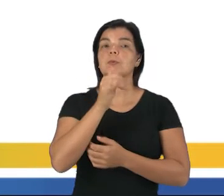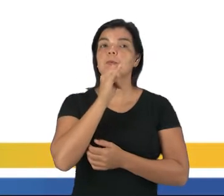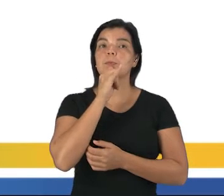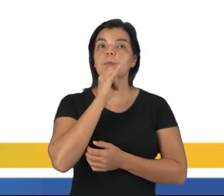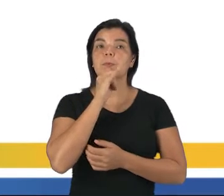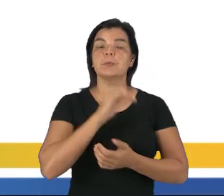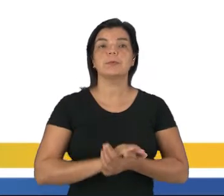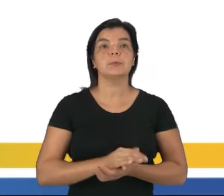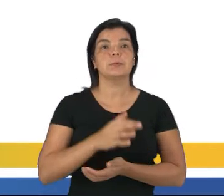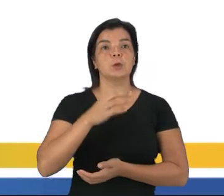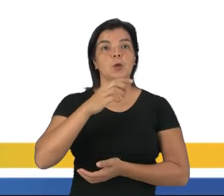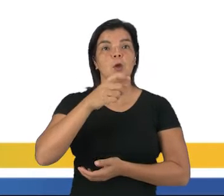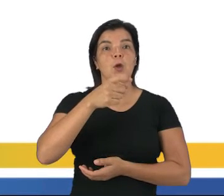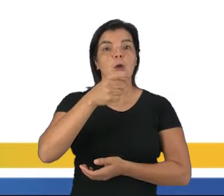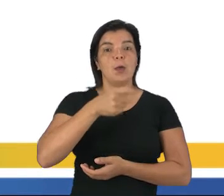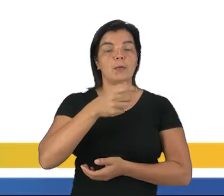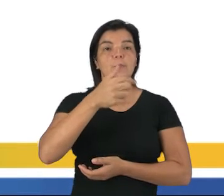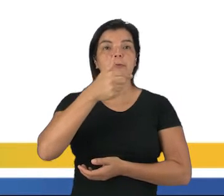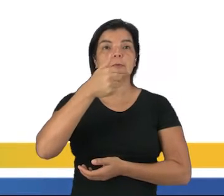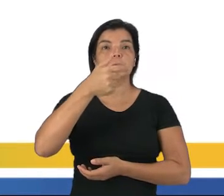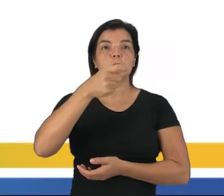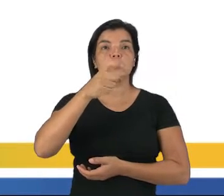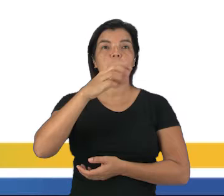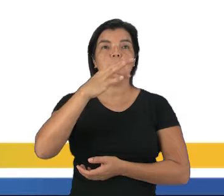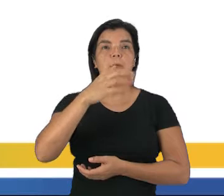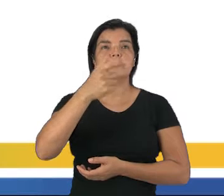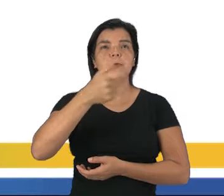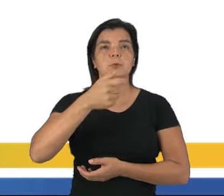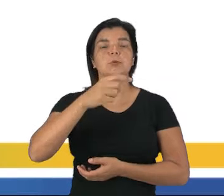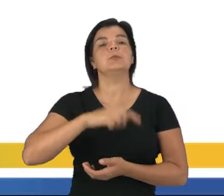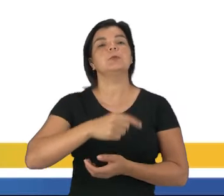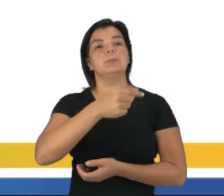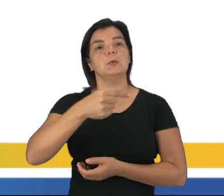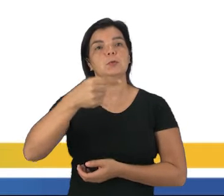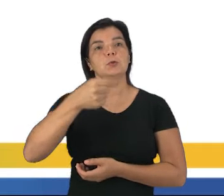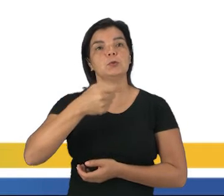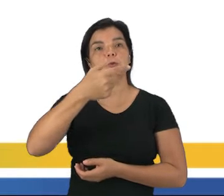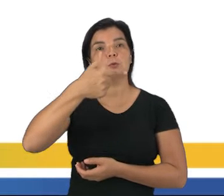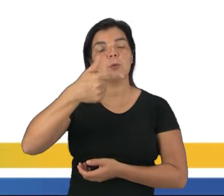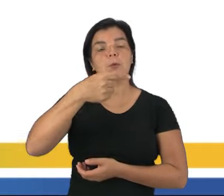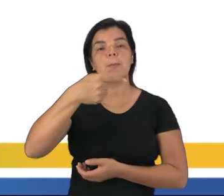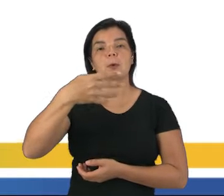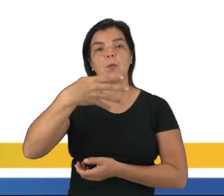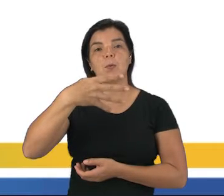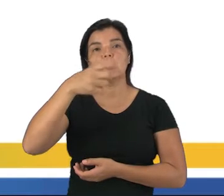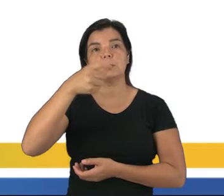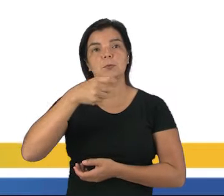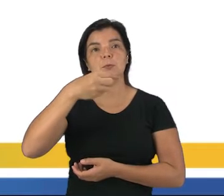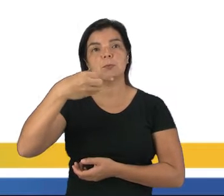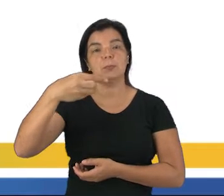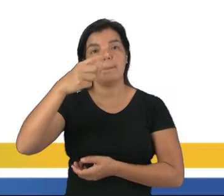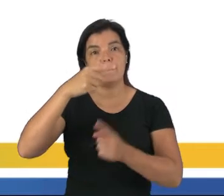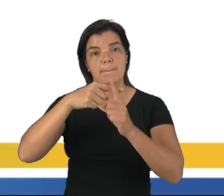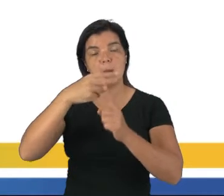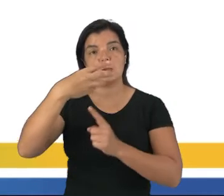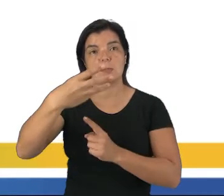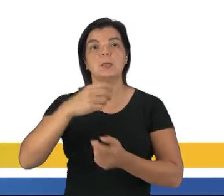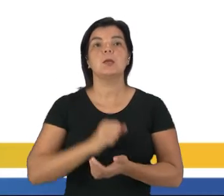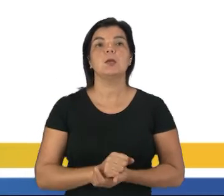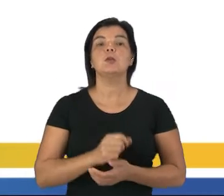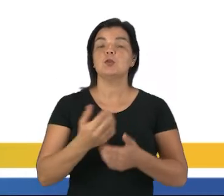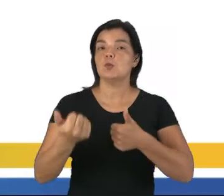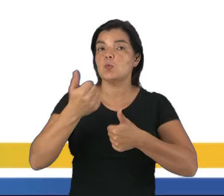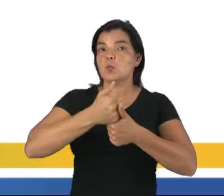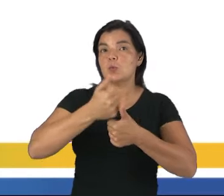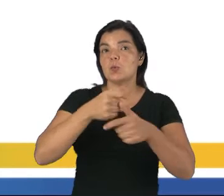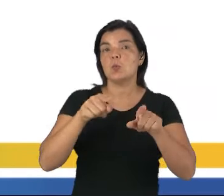Então, eu peguei aqui o x² menos 4x mais 3, fiz a substituição dos valores de x, encontrei os valores que a função assumiu, e